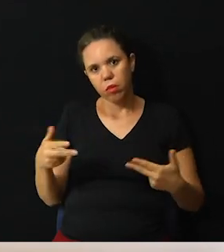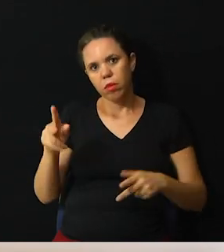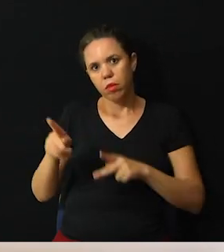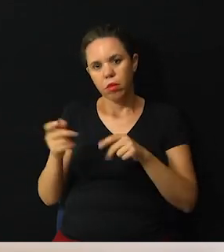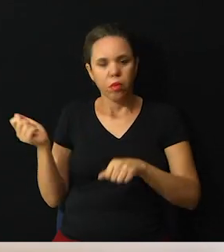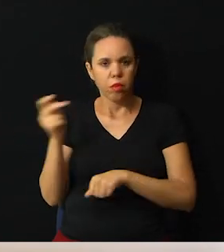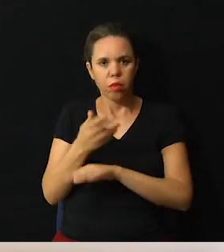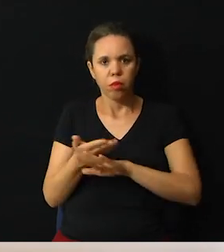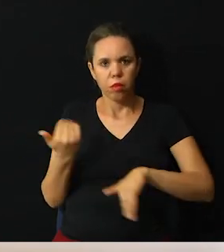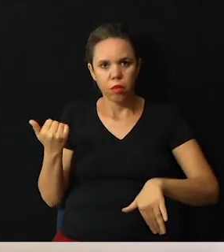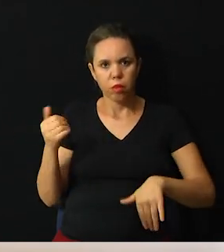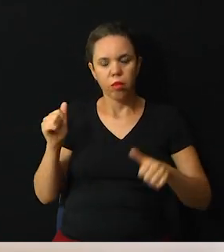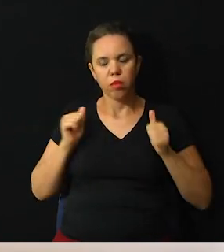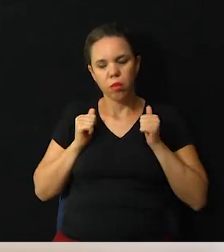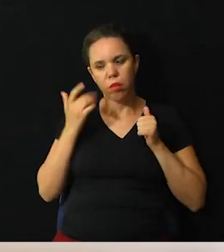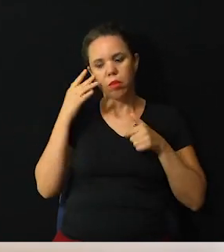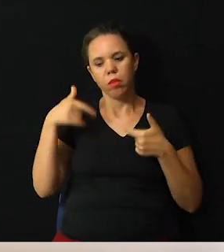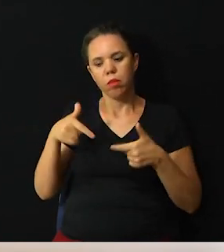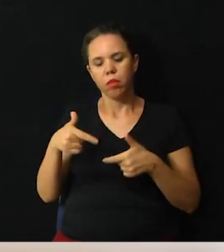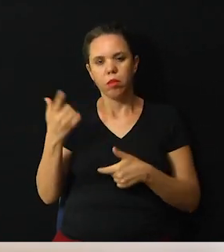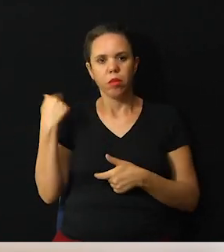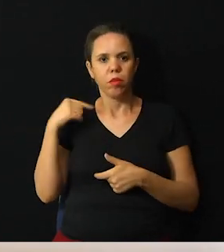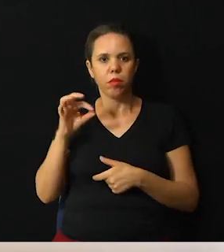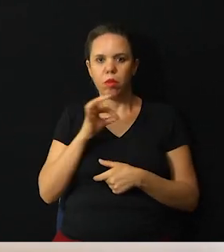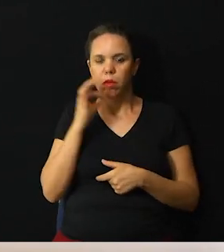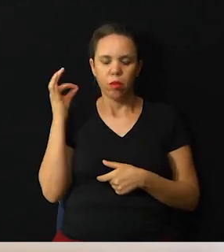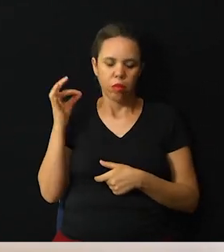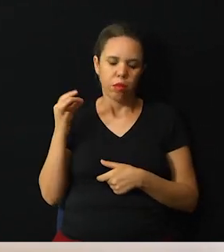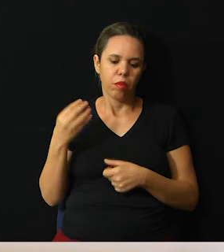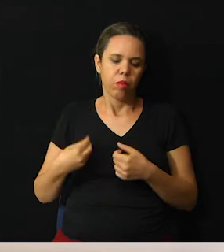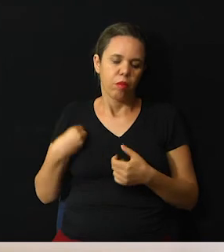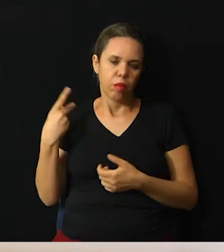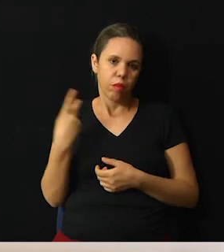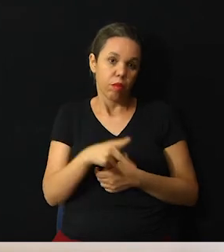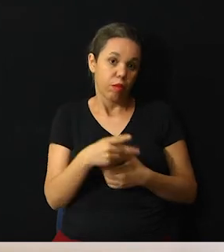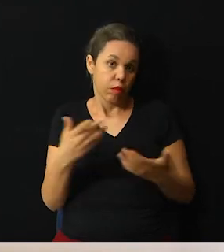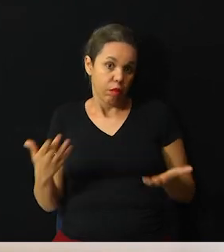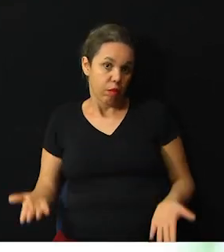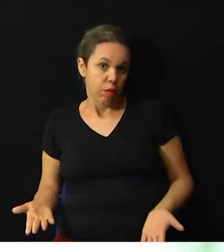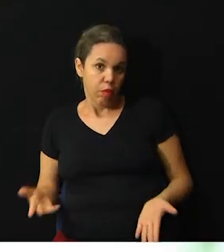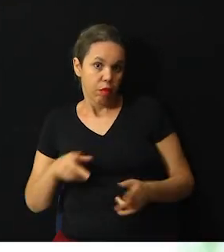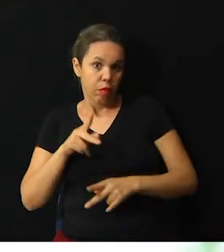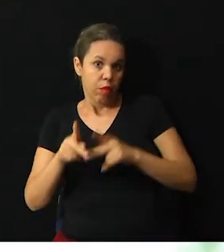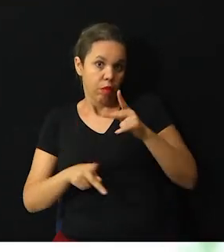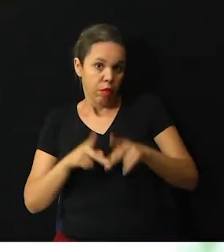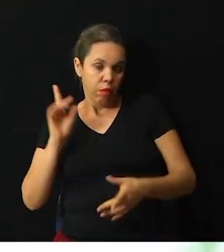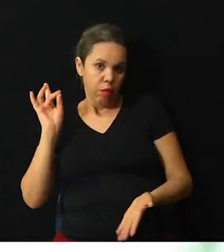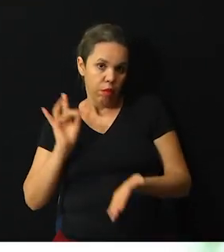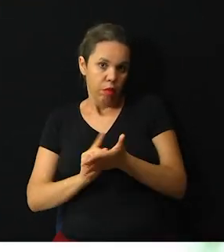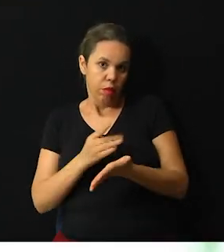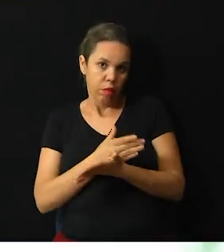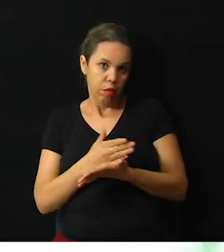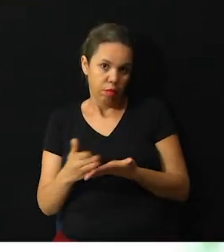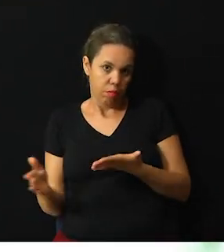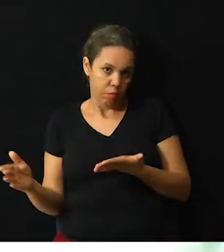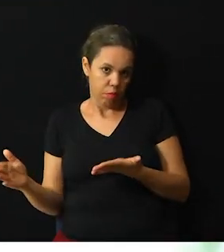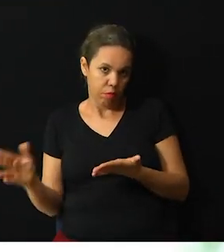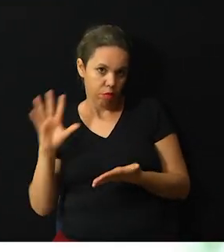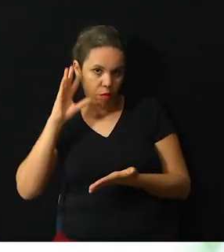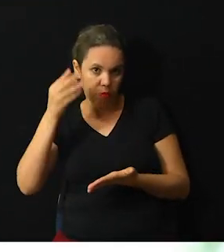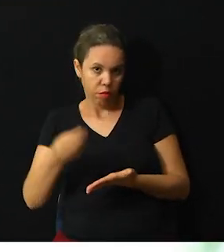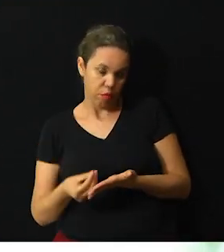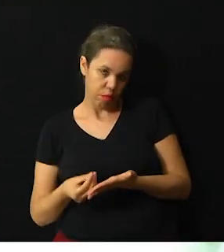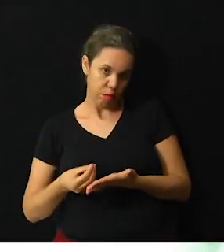especialmente para quem se aposentou e às vezes acha que o trabalho era tudo que preenchia a vida dela. Então, essas pessoas têm que realmente começar